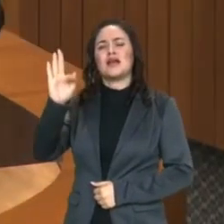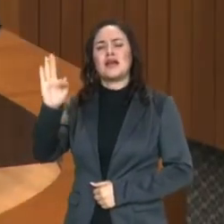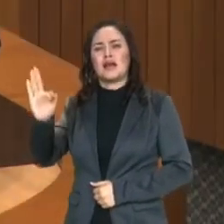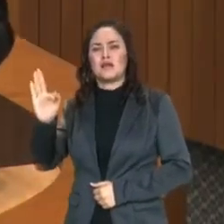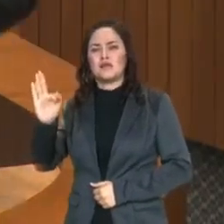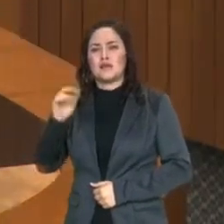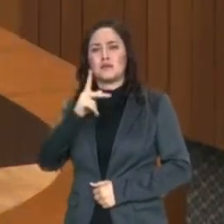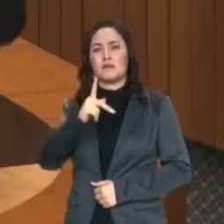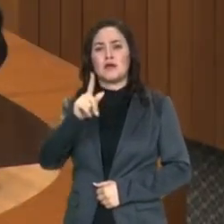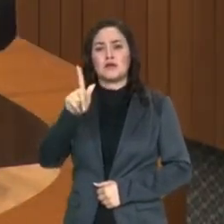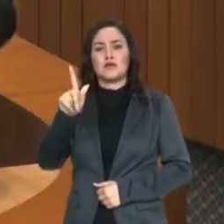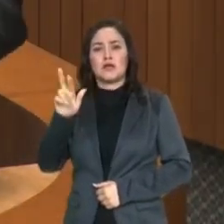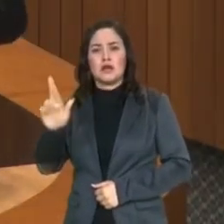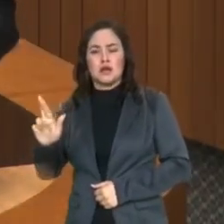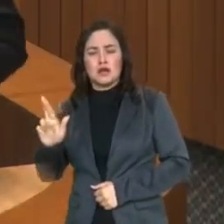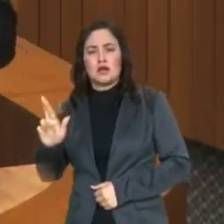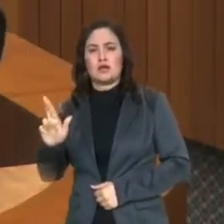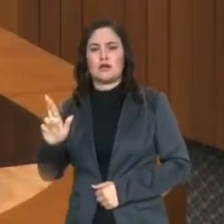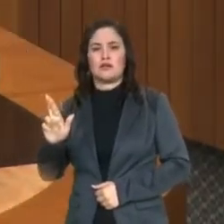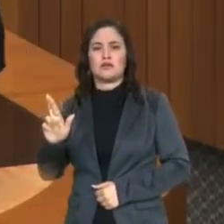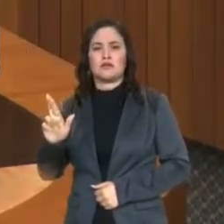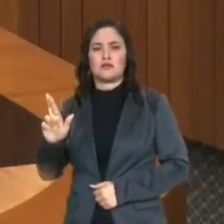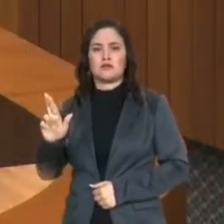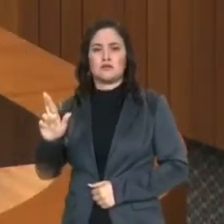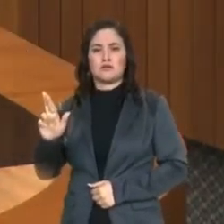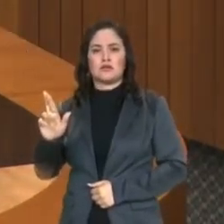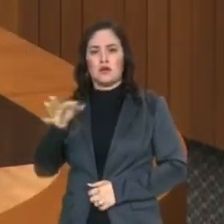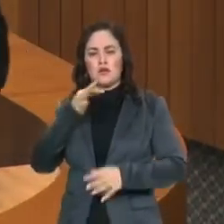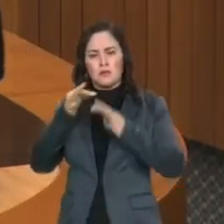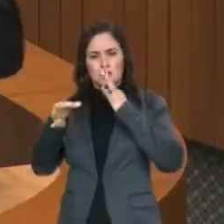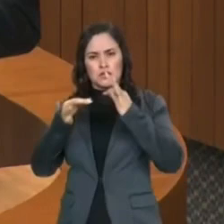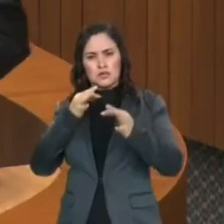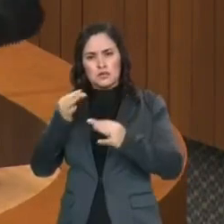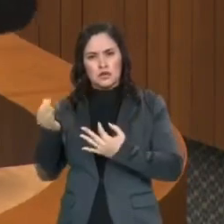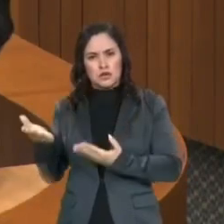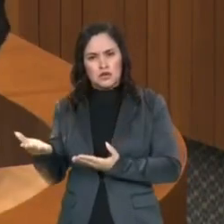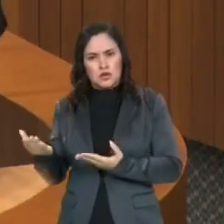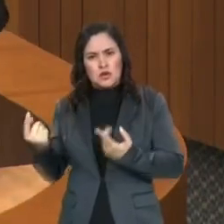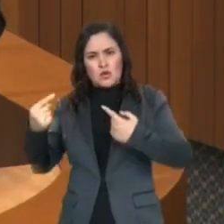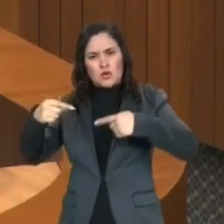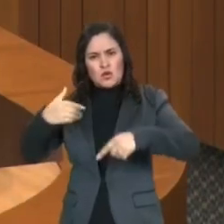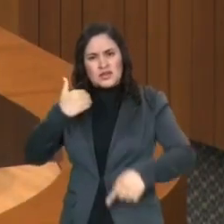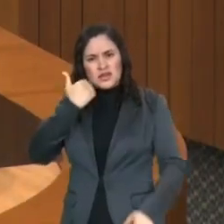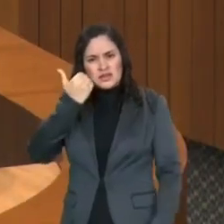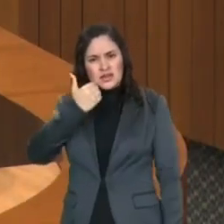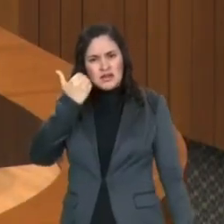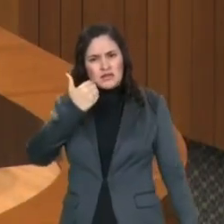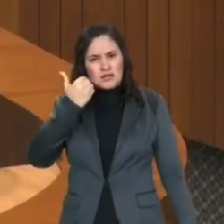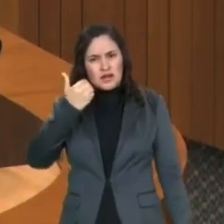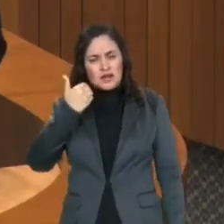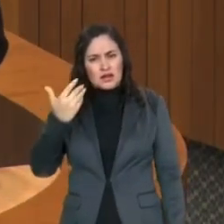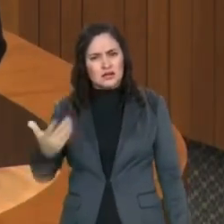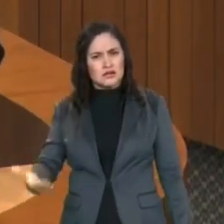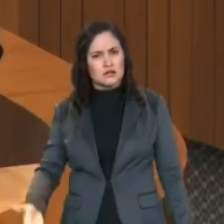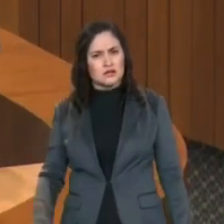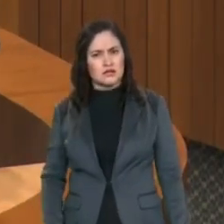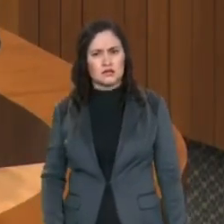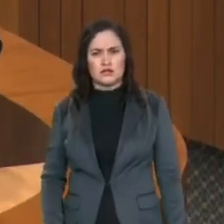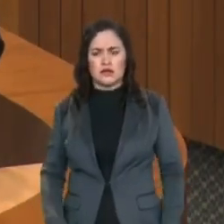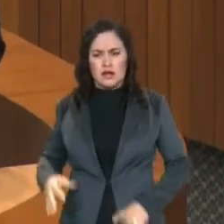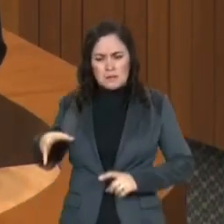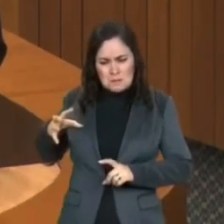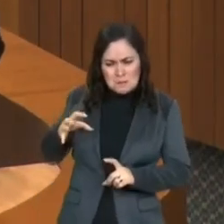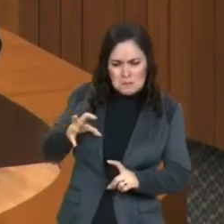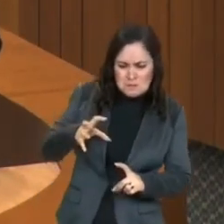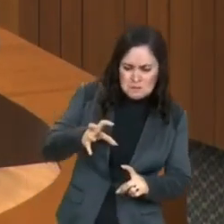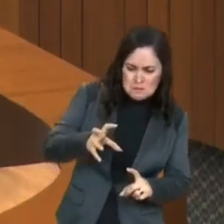para pegar e se manifestar nisso contra esse safado que está perseguindo as